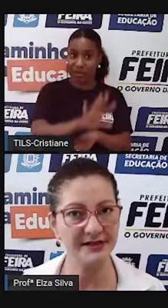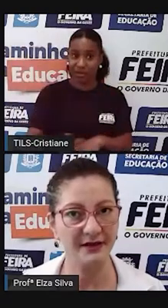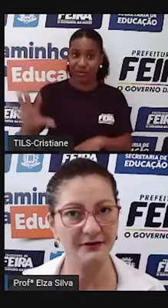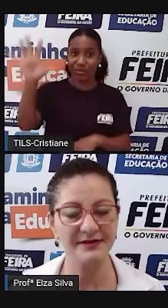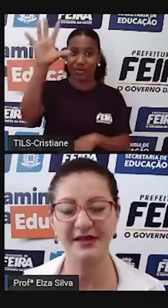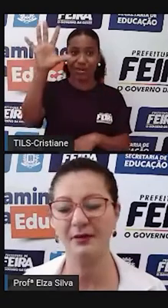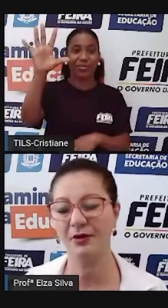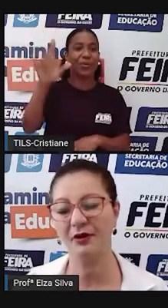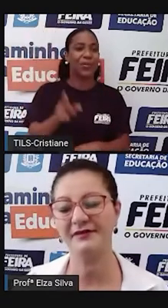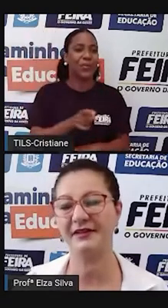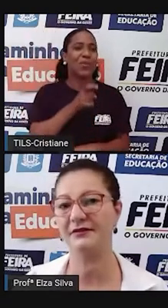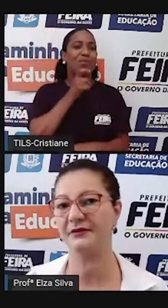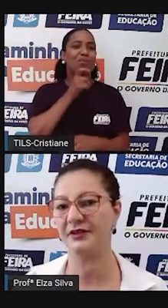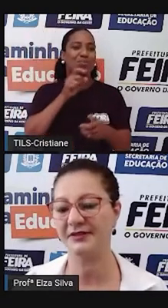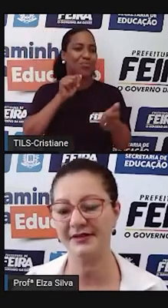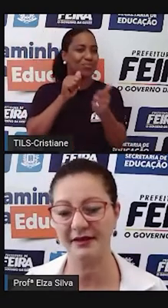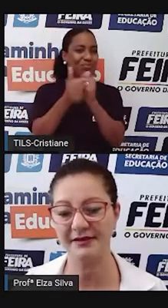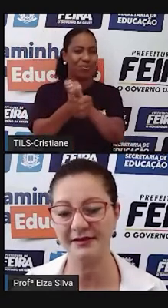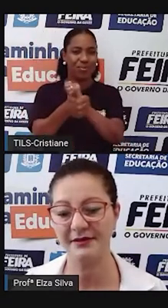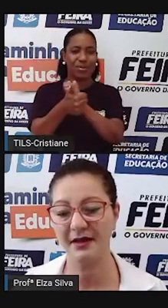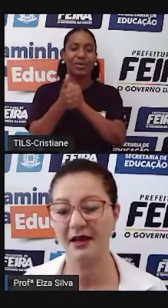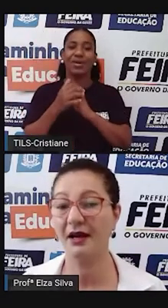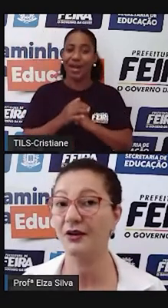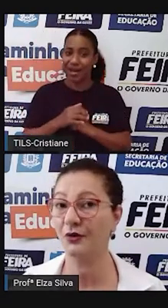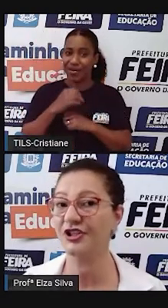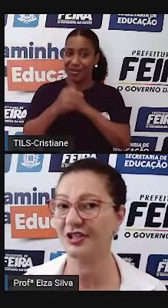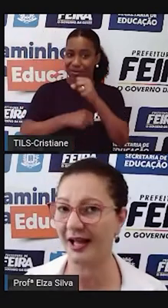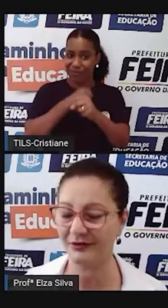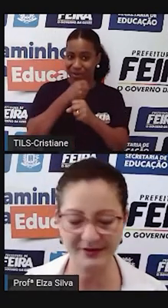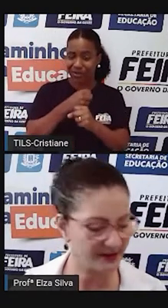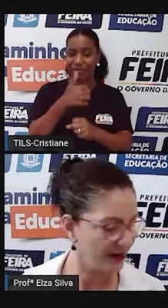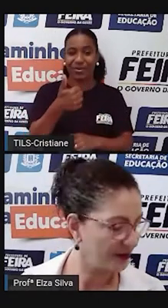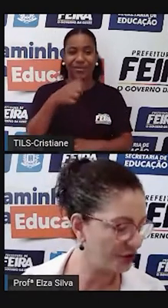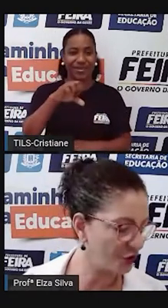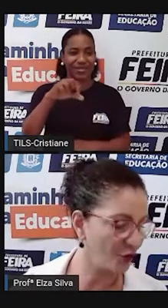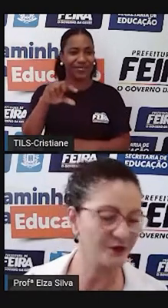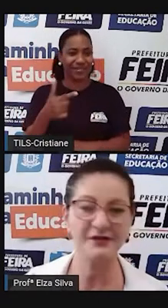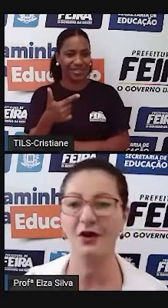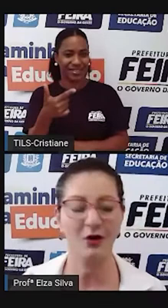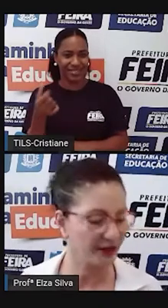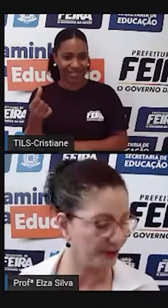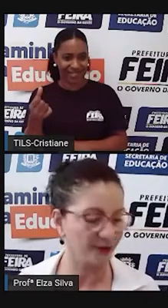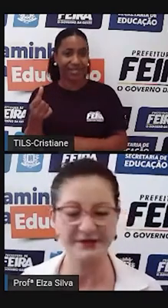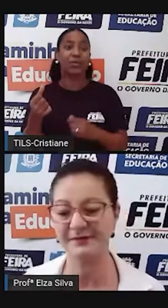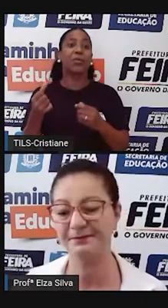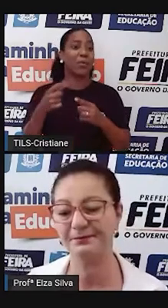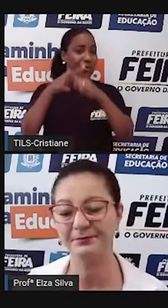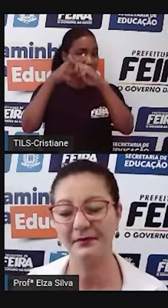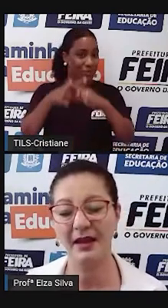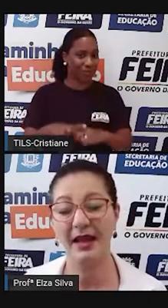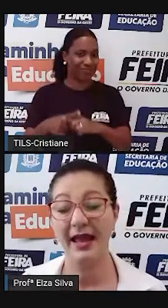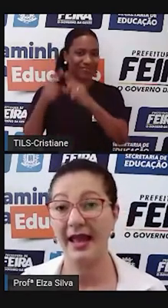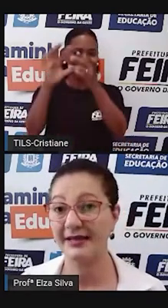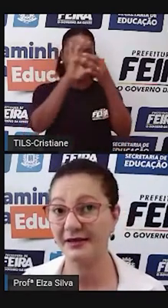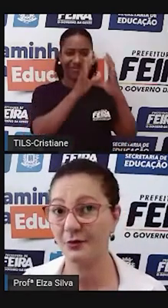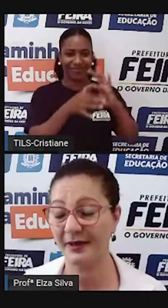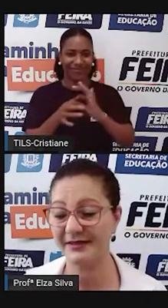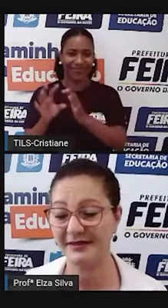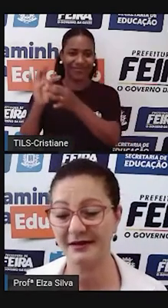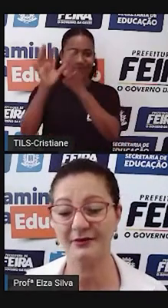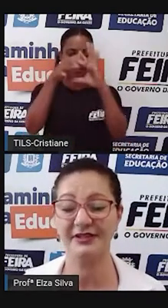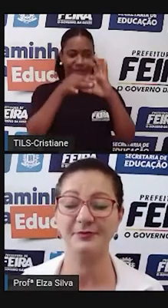após 2 anos, em 1926, ganhou status de Jogos Olímpicos.